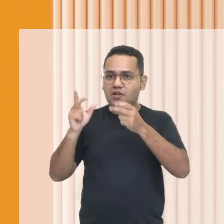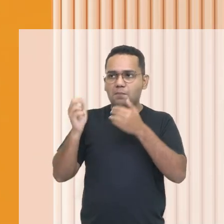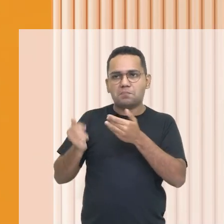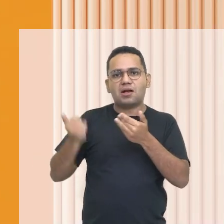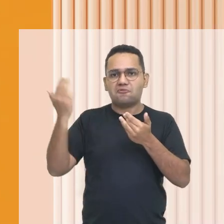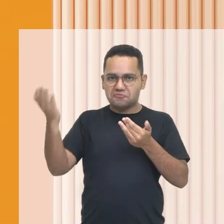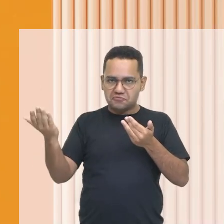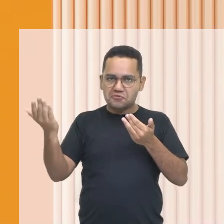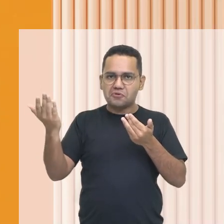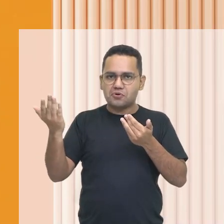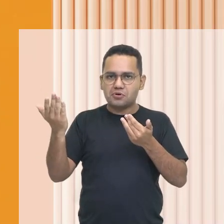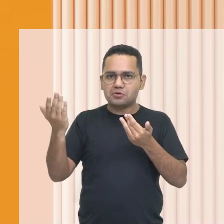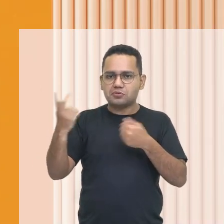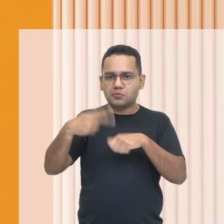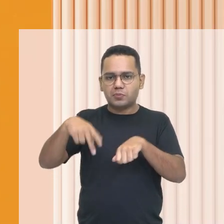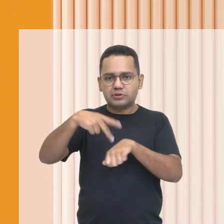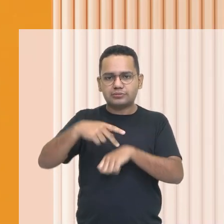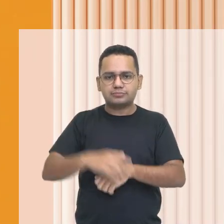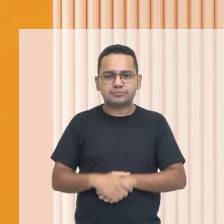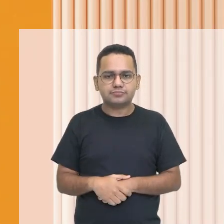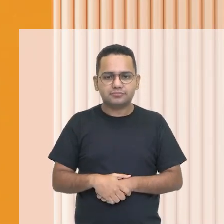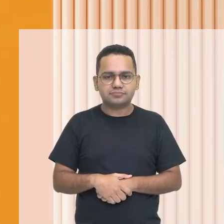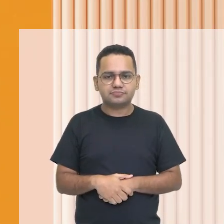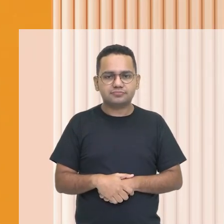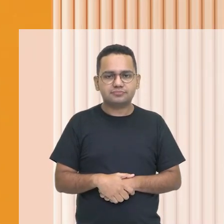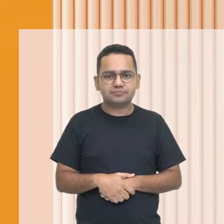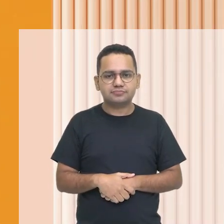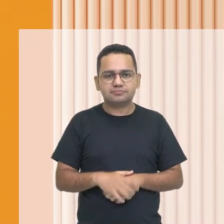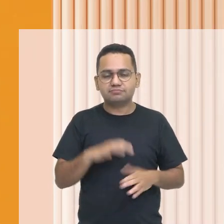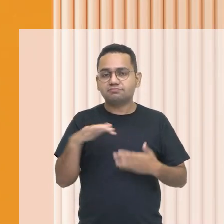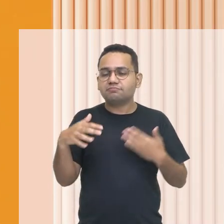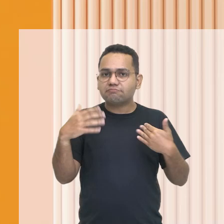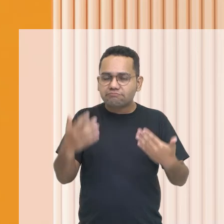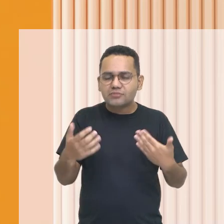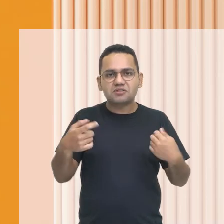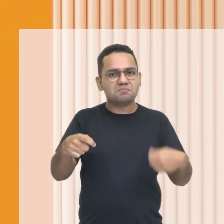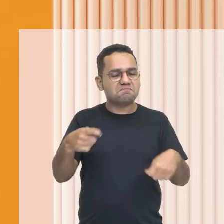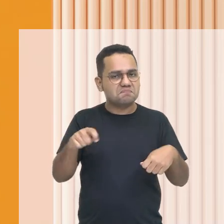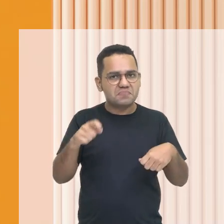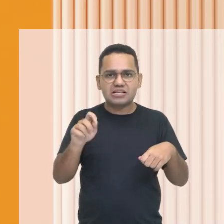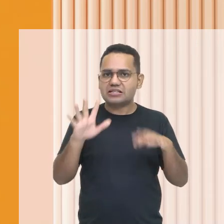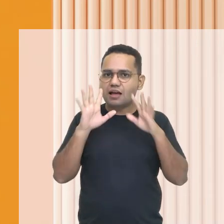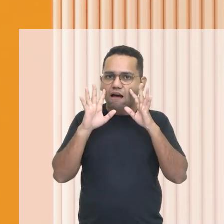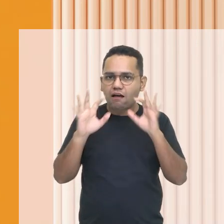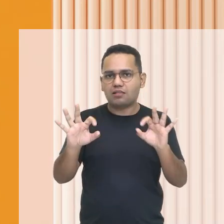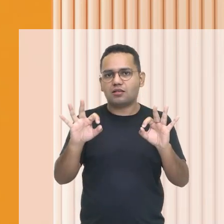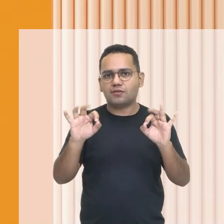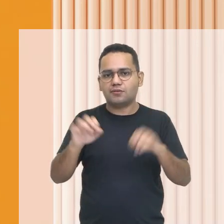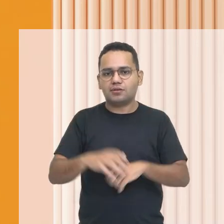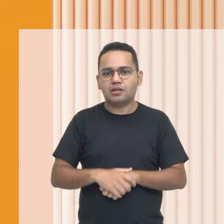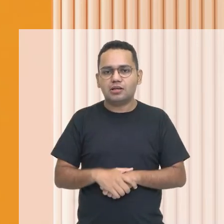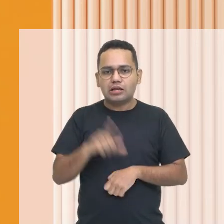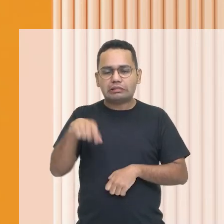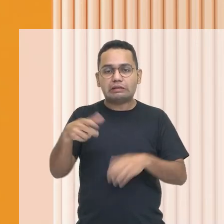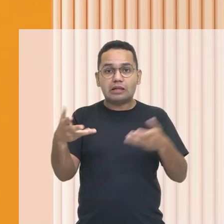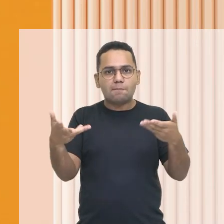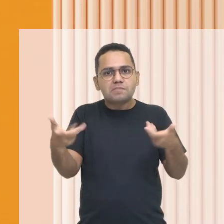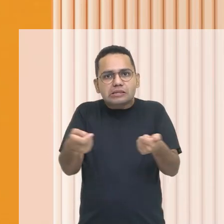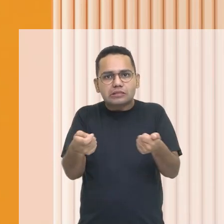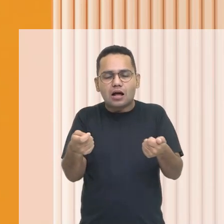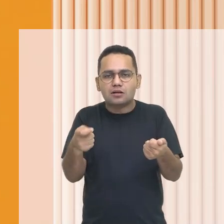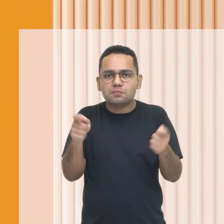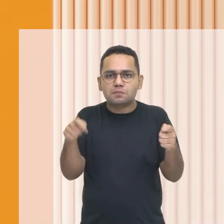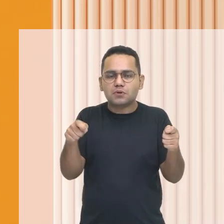ter, né, essa habilidade muito latente, que é observar um fato